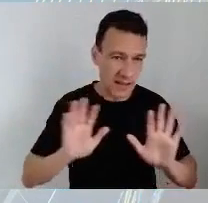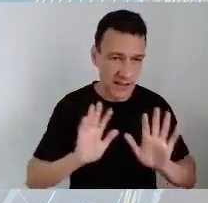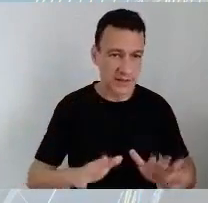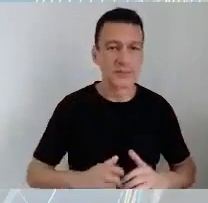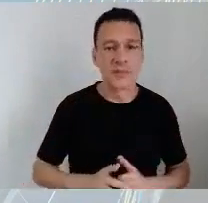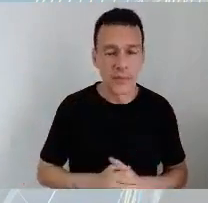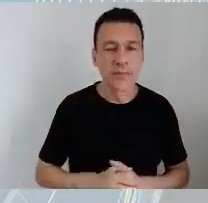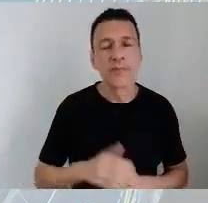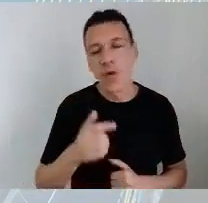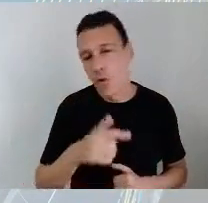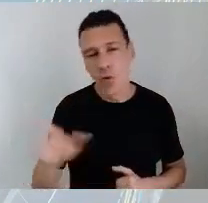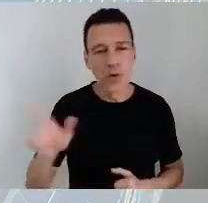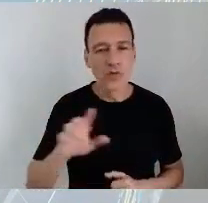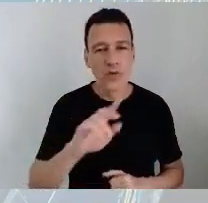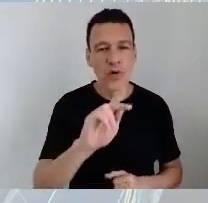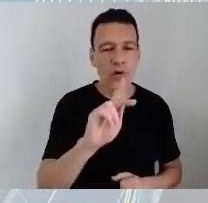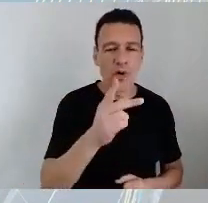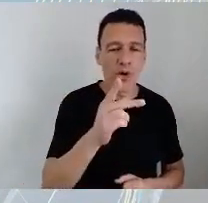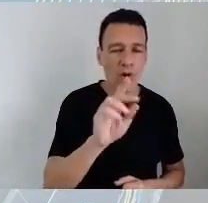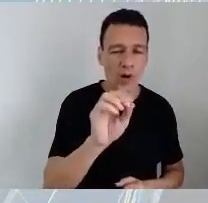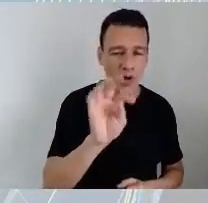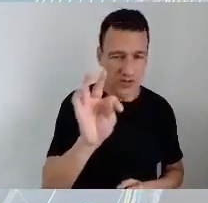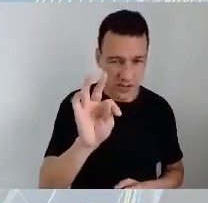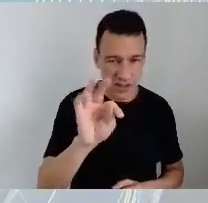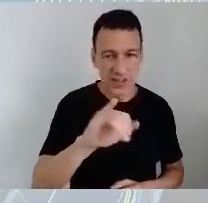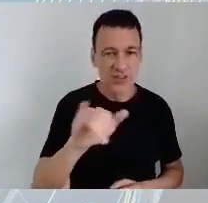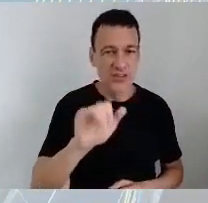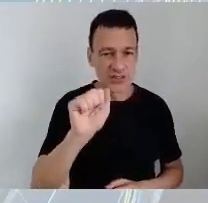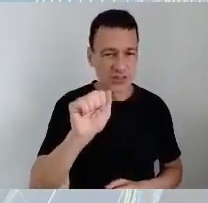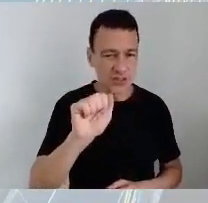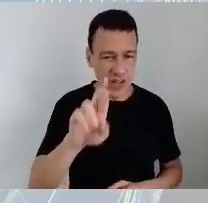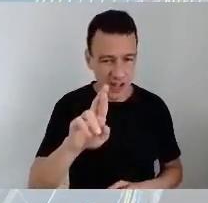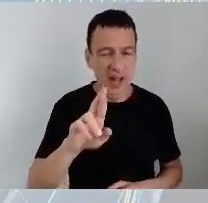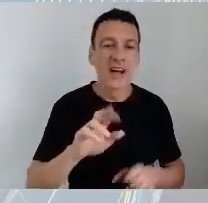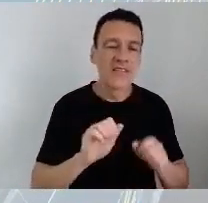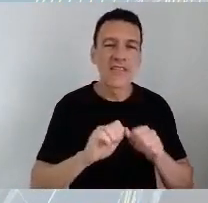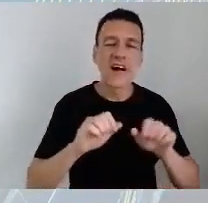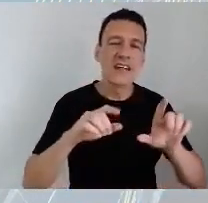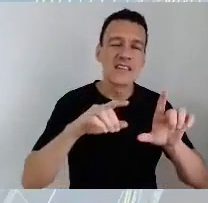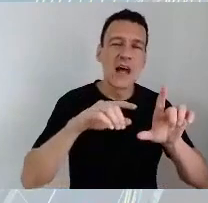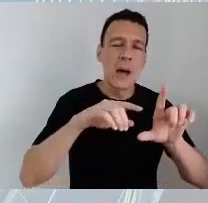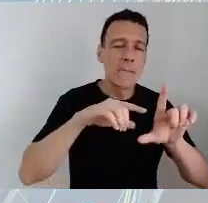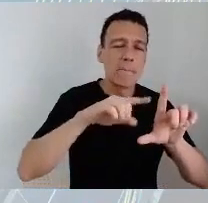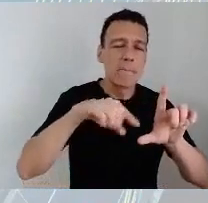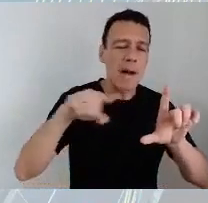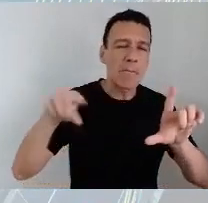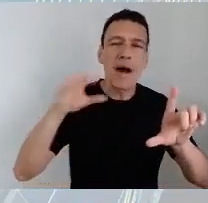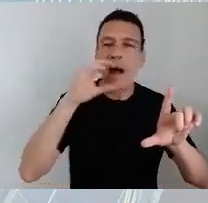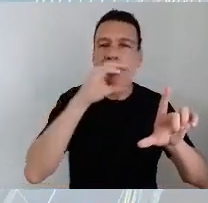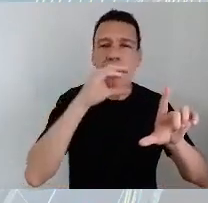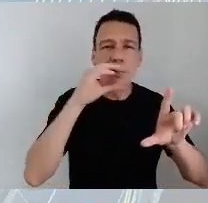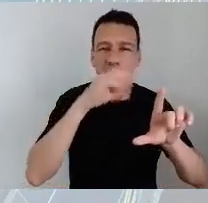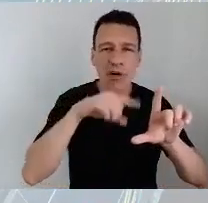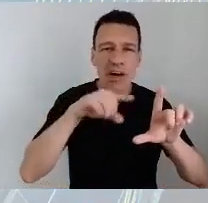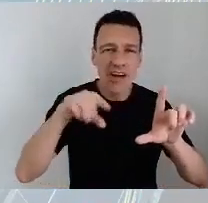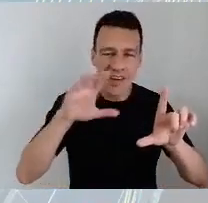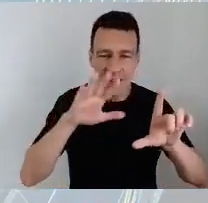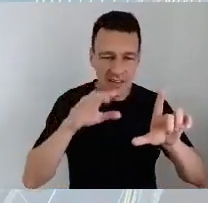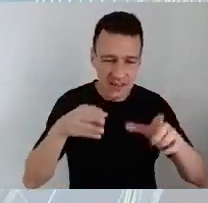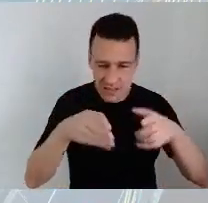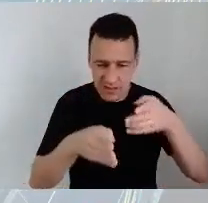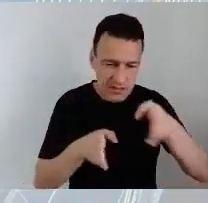conhecido, ele faz mapa de calor. Então, dá para entender, né, onde que as pessoas estão acessando, como elas estão acessando, e basicamente entender ali o